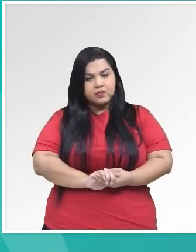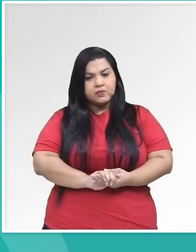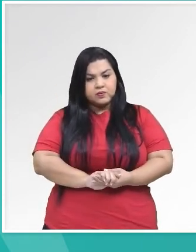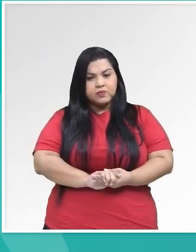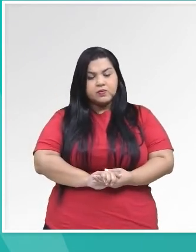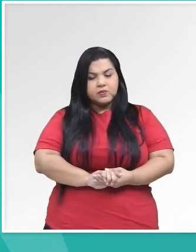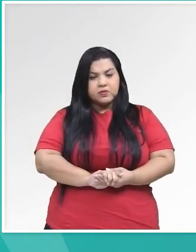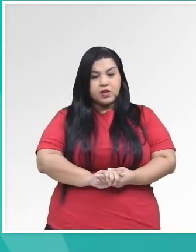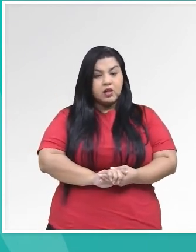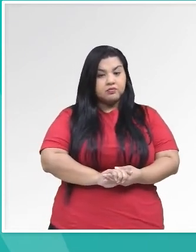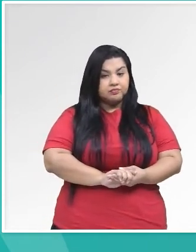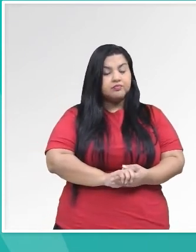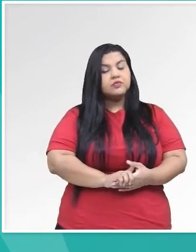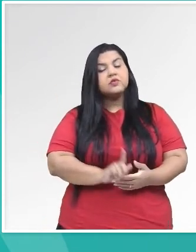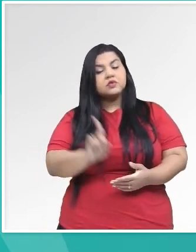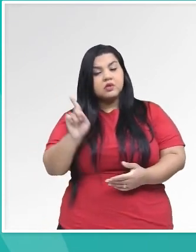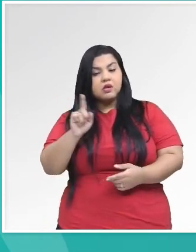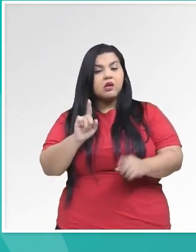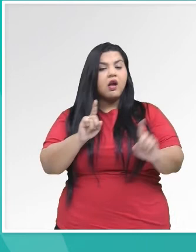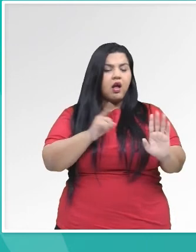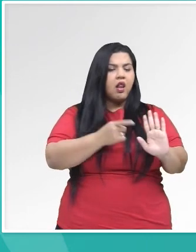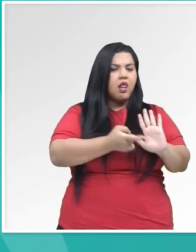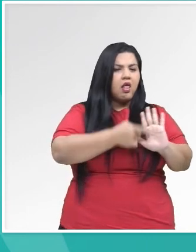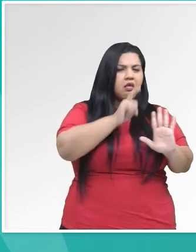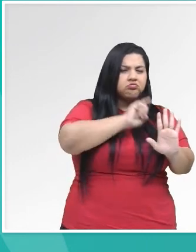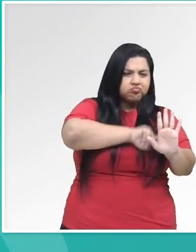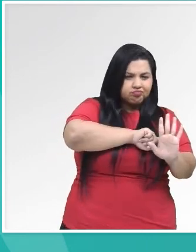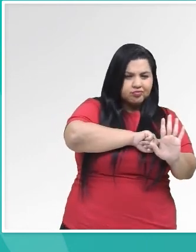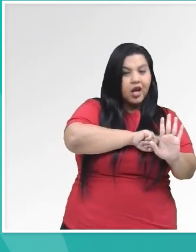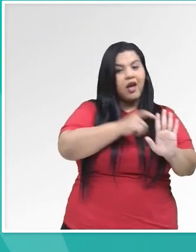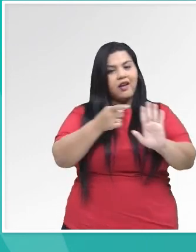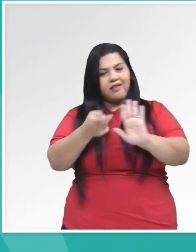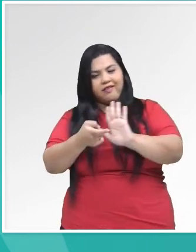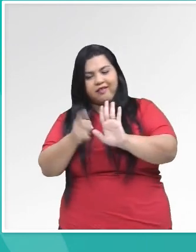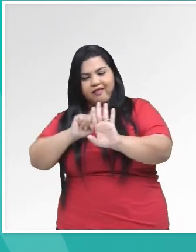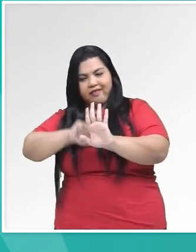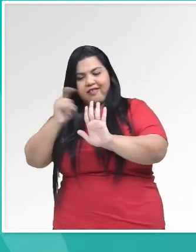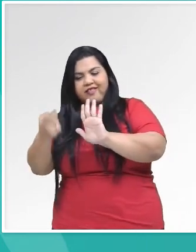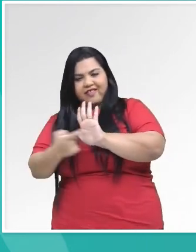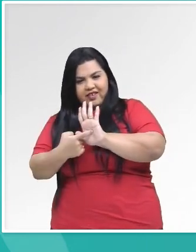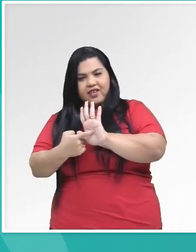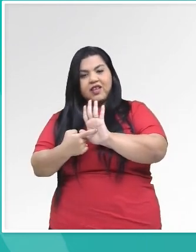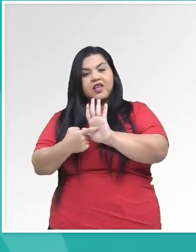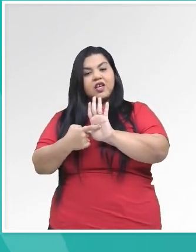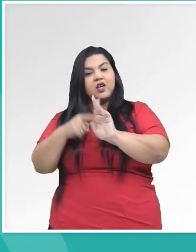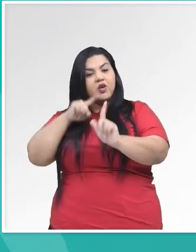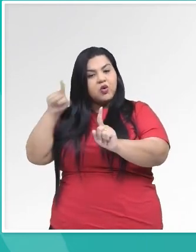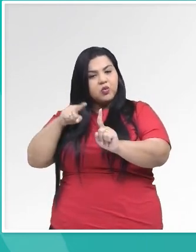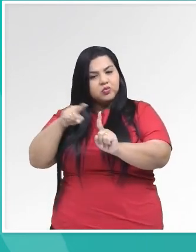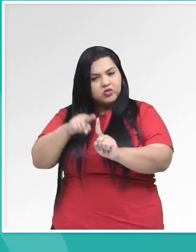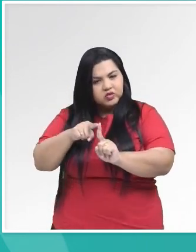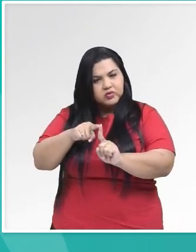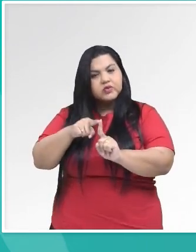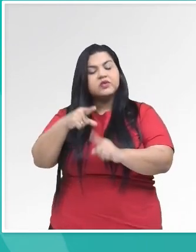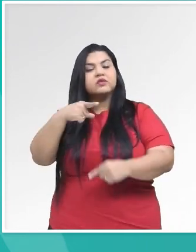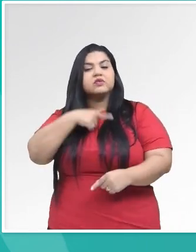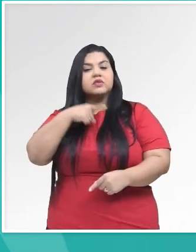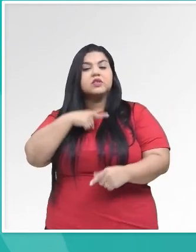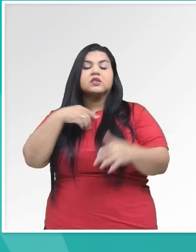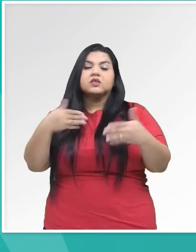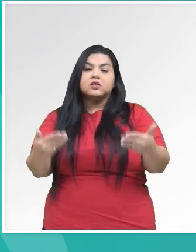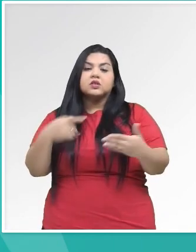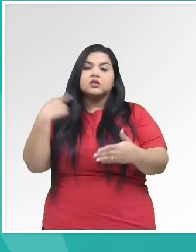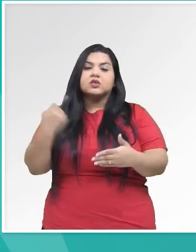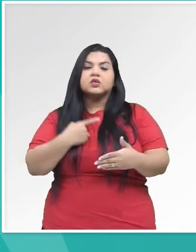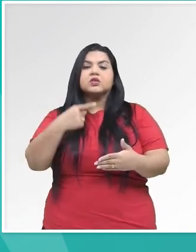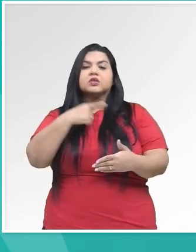real aqui. Lá é sentido figurado. E apresenta objetividade. Então, gente, nós